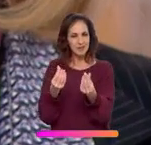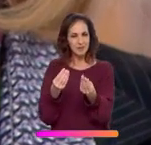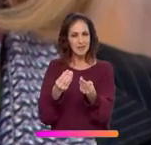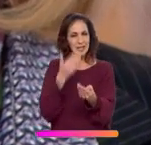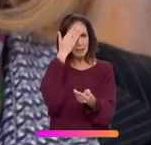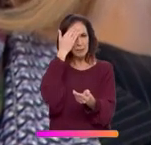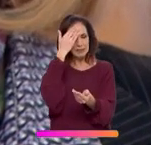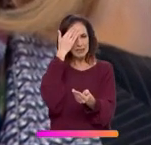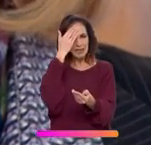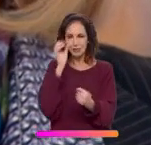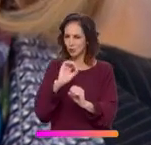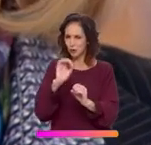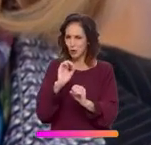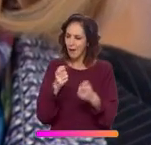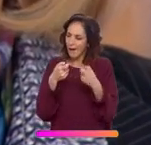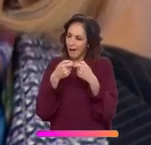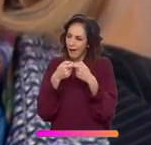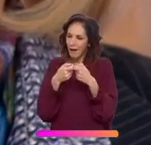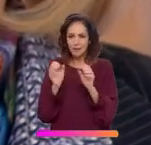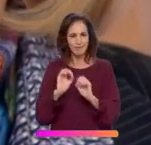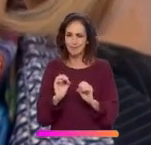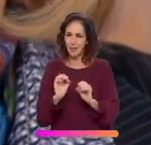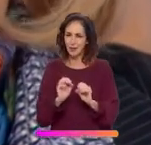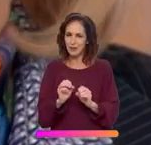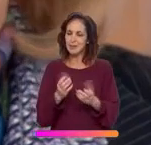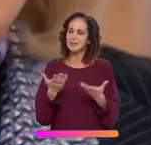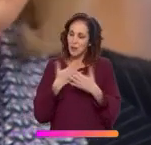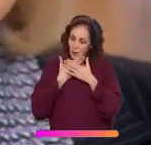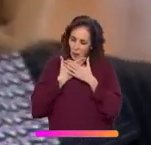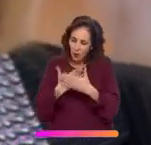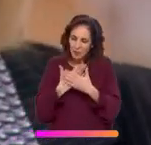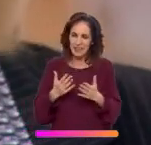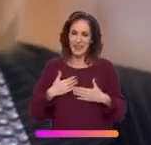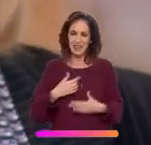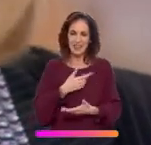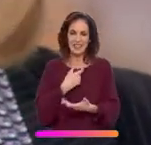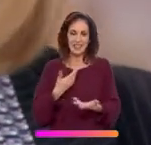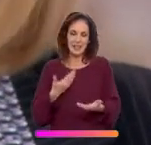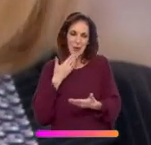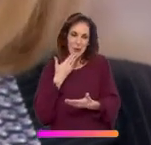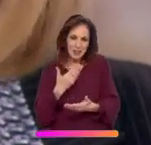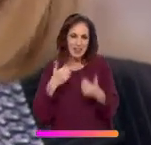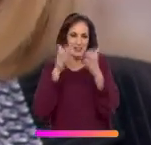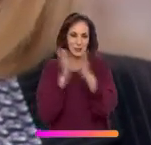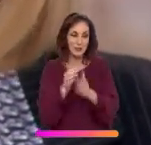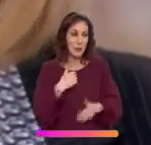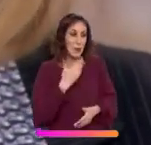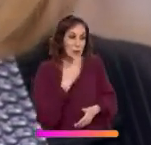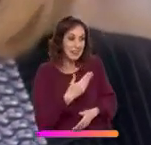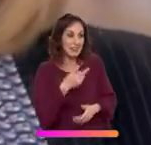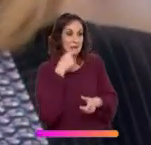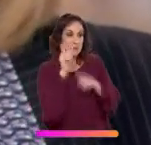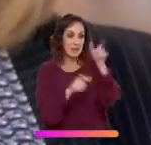essa empatia. Portanto, em nome de todos, o nosso muito obrigada. Eu é que agradeço e agradeço muito as palavras que as pessoas